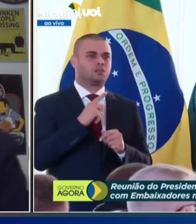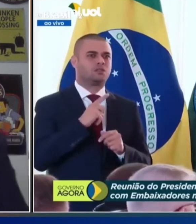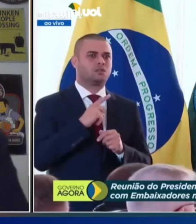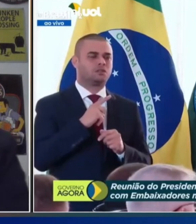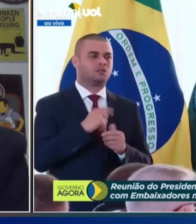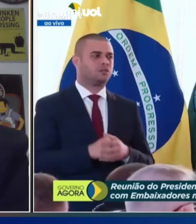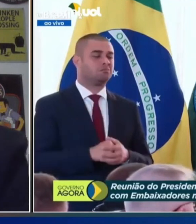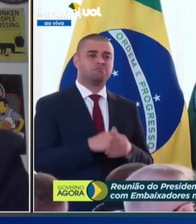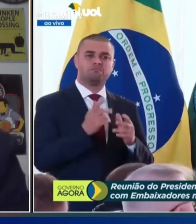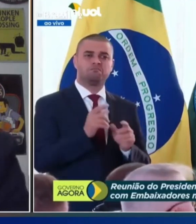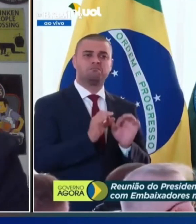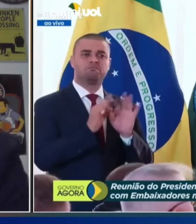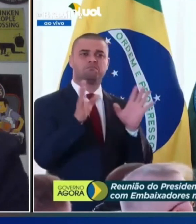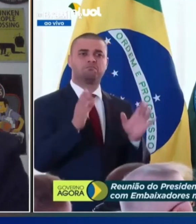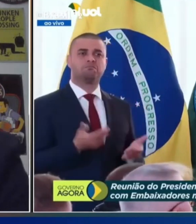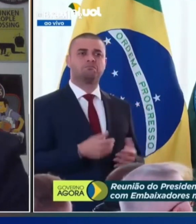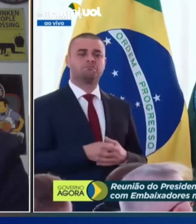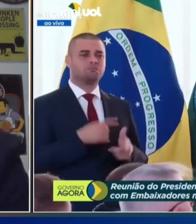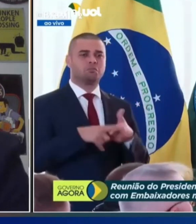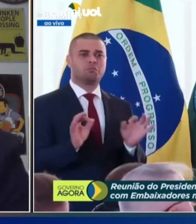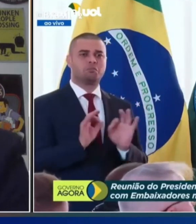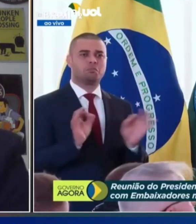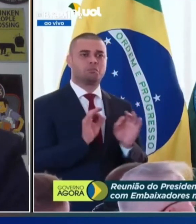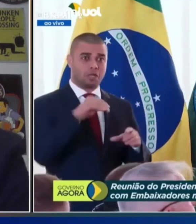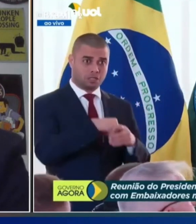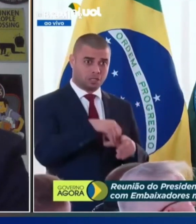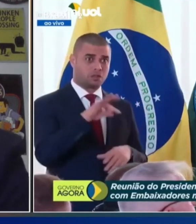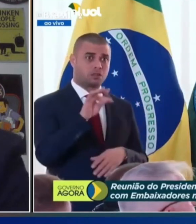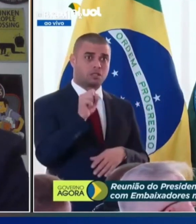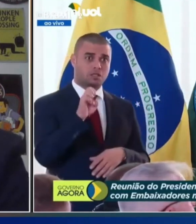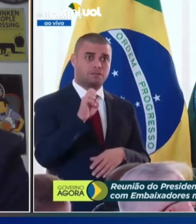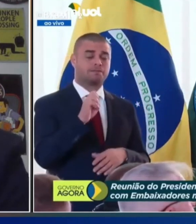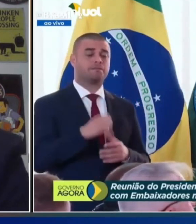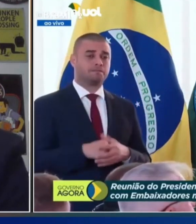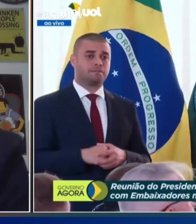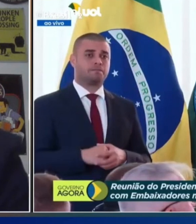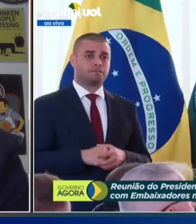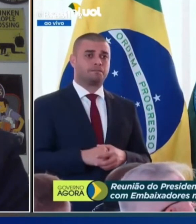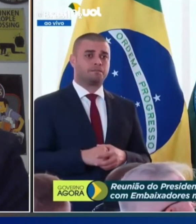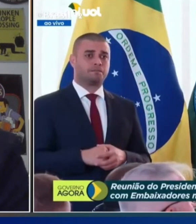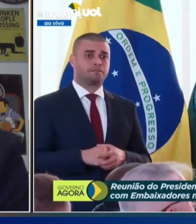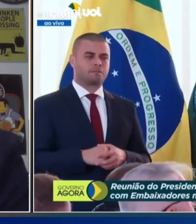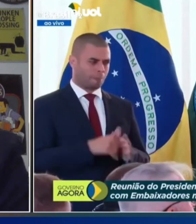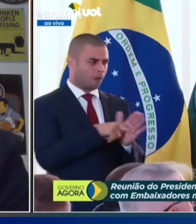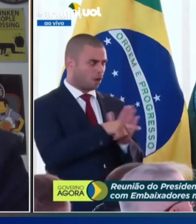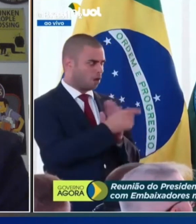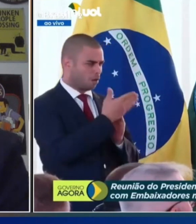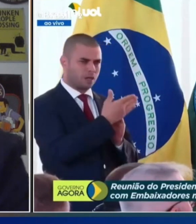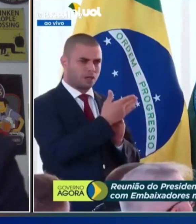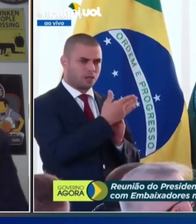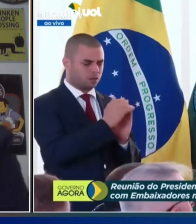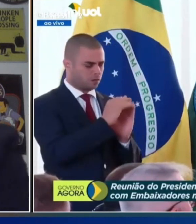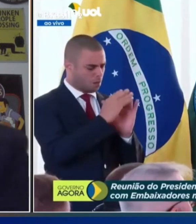impunes por uma rede de relação de poder no caso de sua reeleição. E, evidentemente,